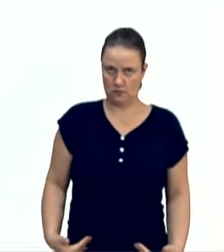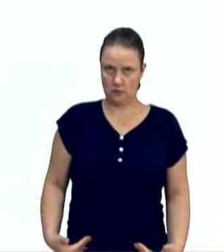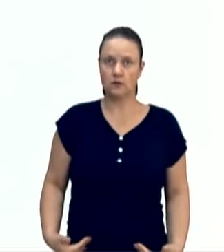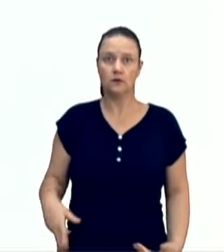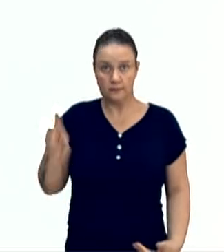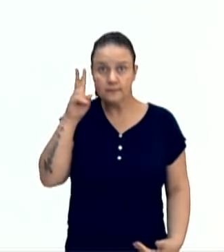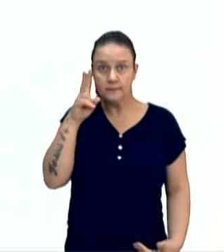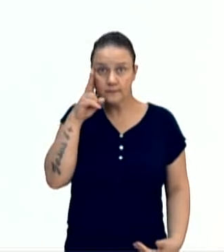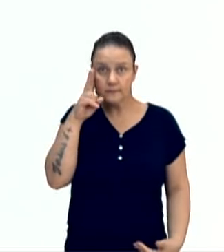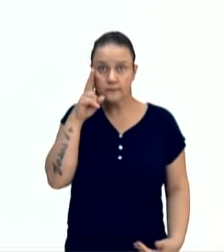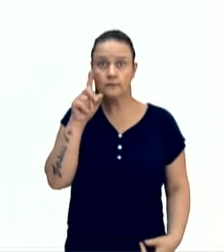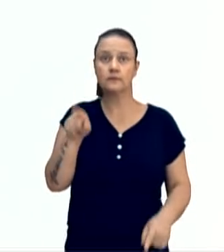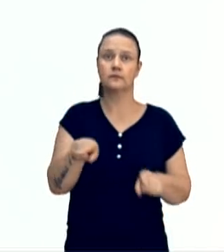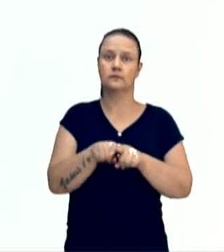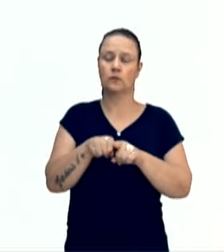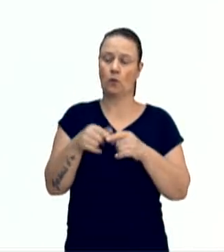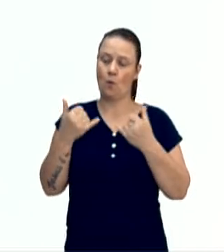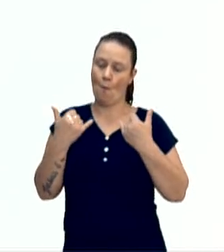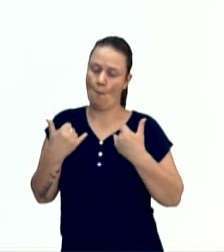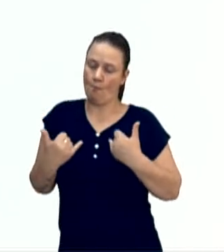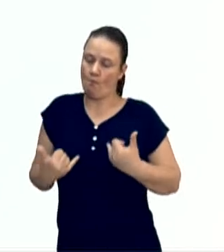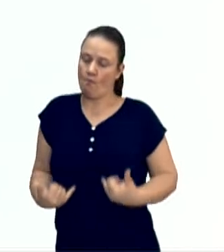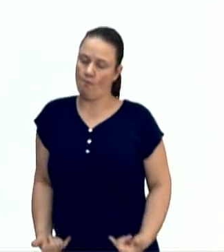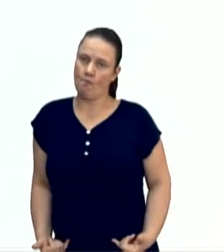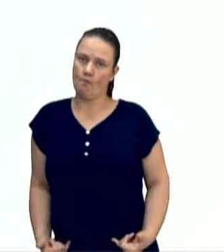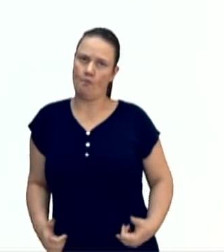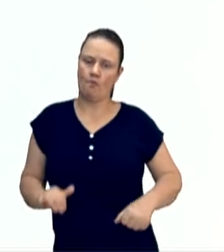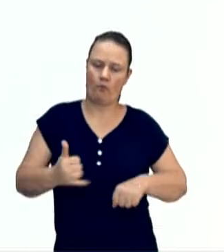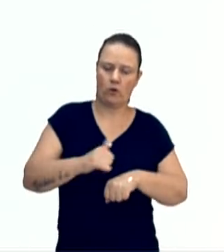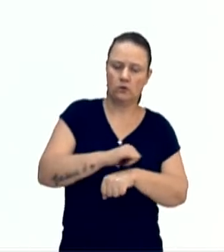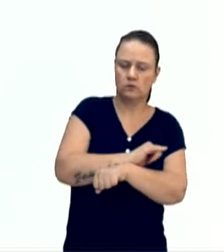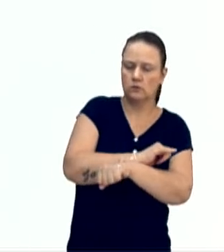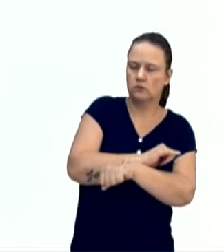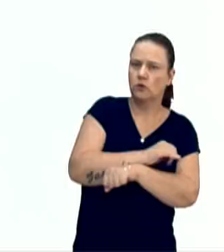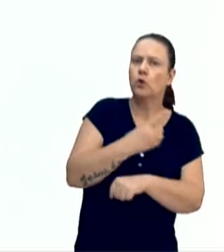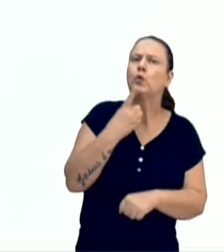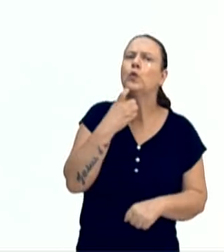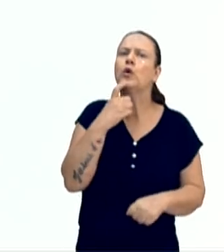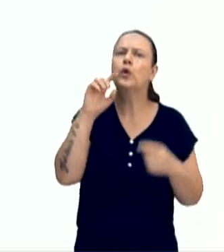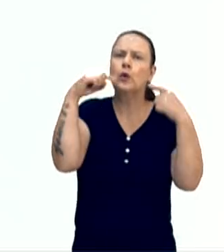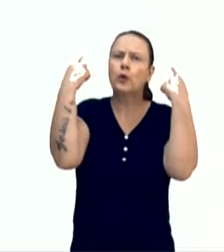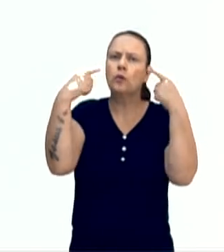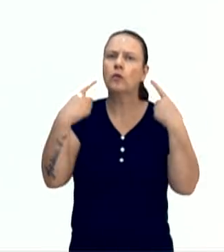lembram? Magrelo, gordinho, ruivinho,